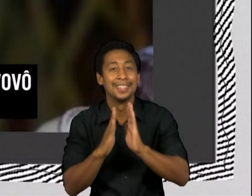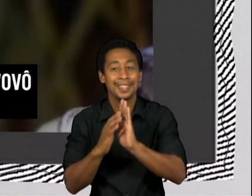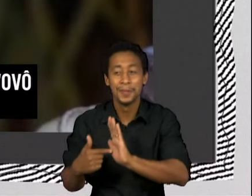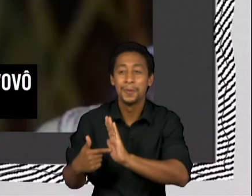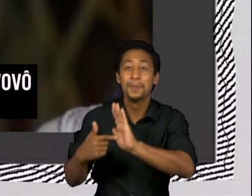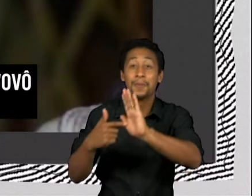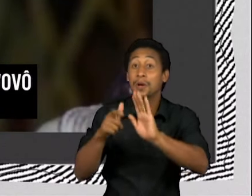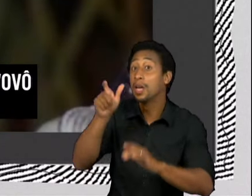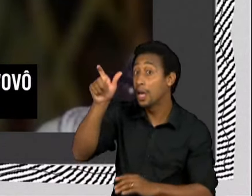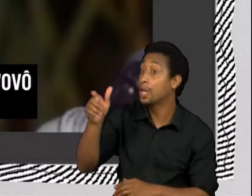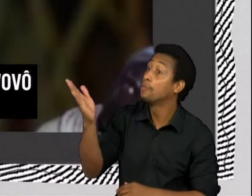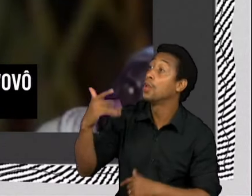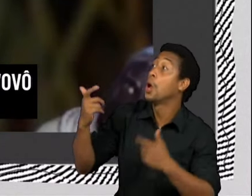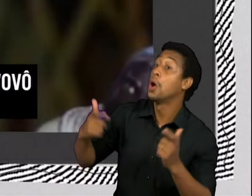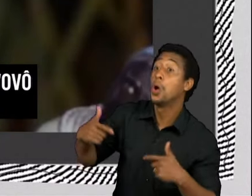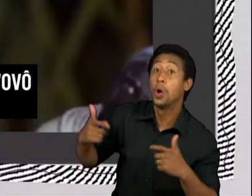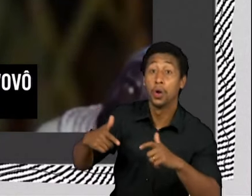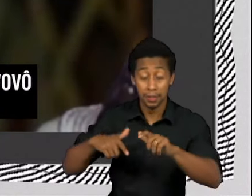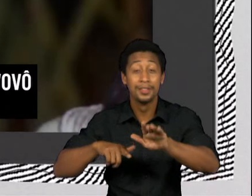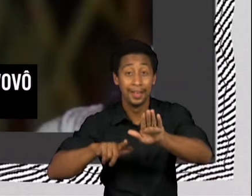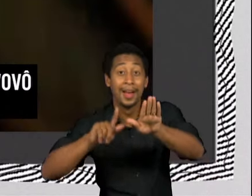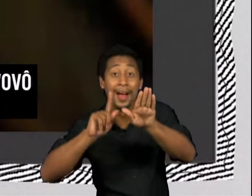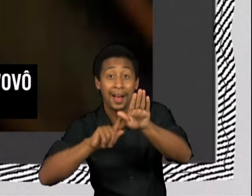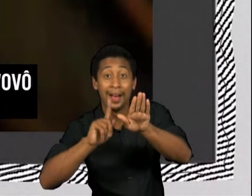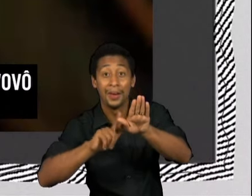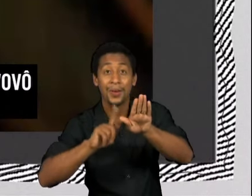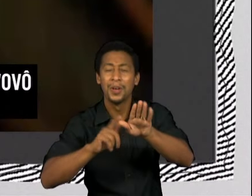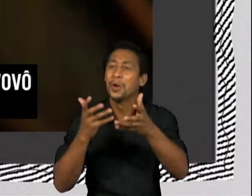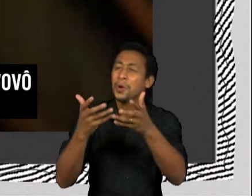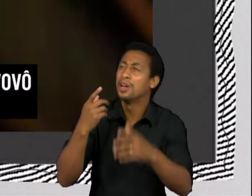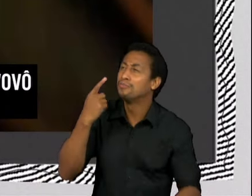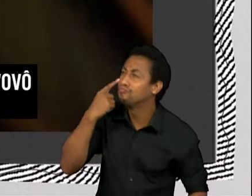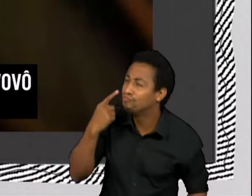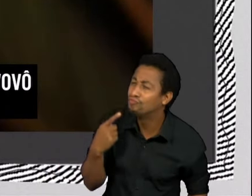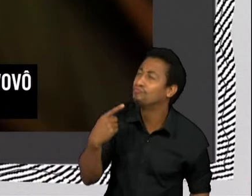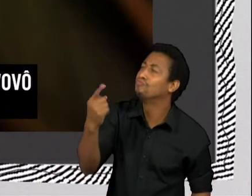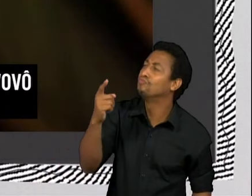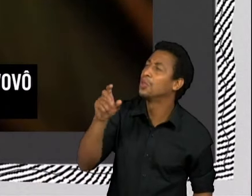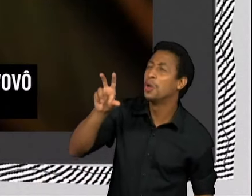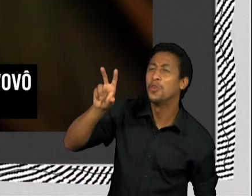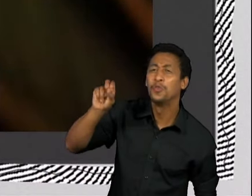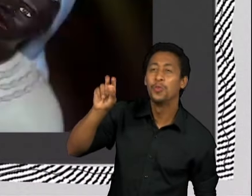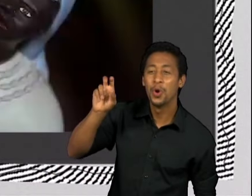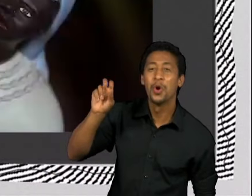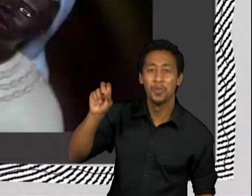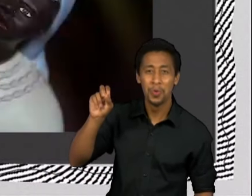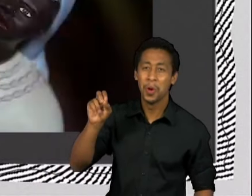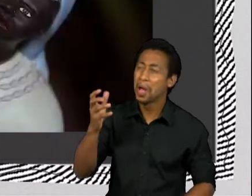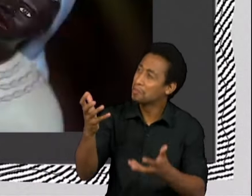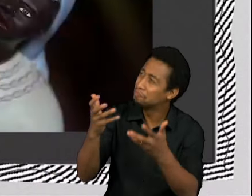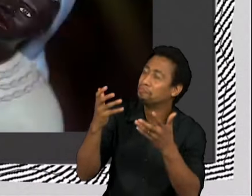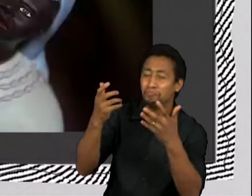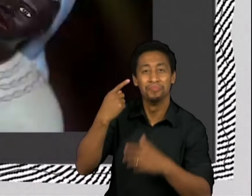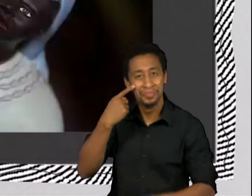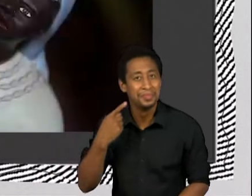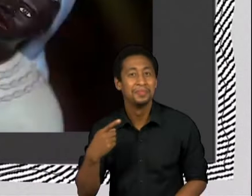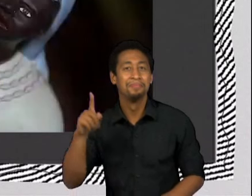Angola eu quero ver Vovô eu quero ver eu quero